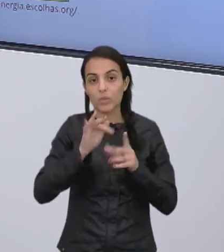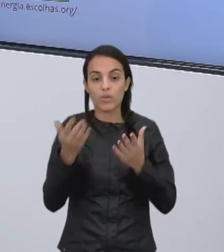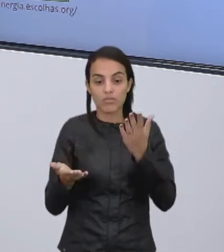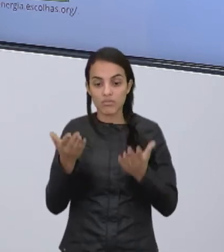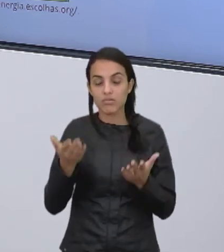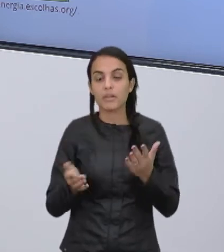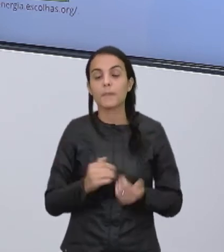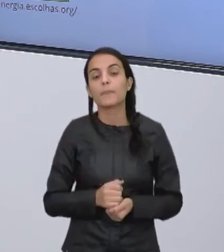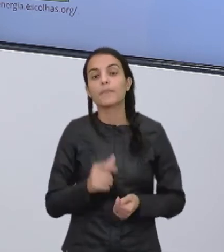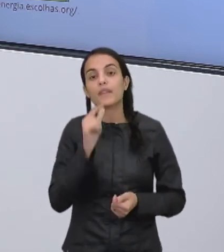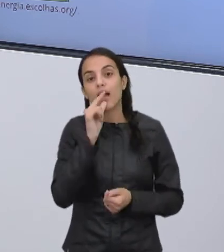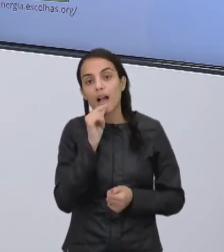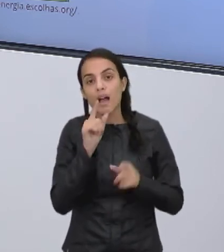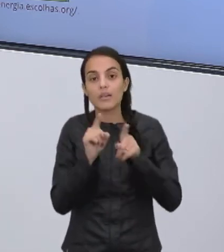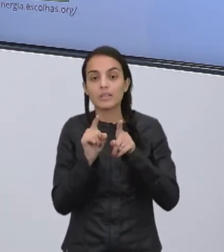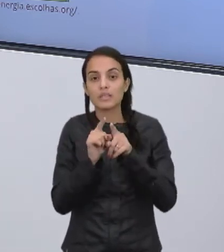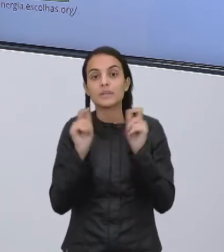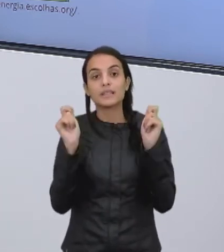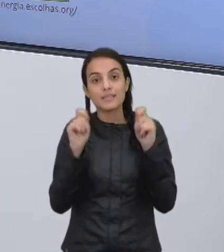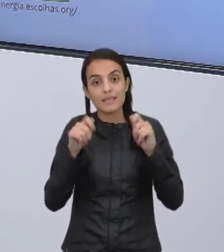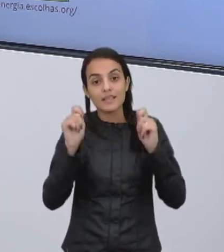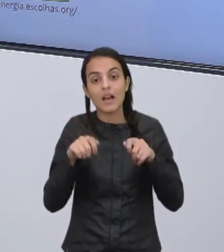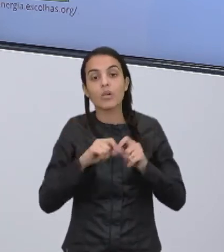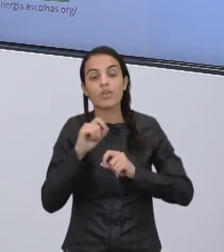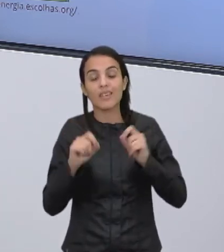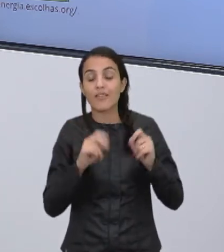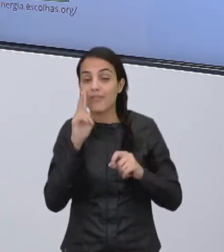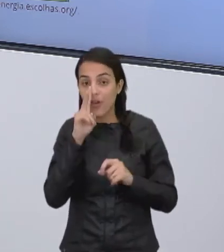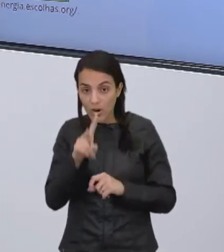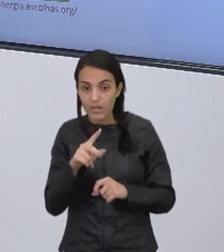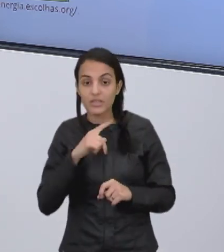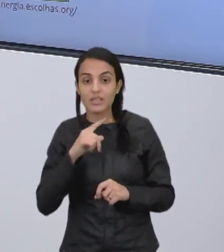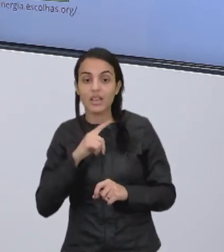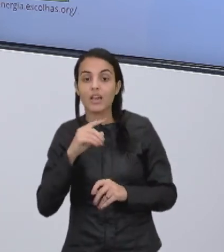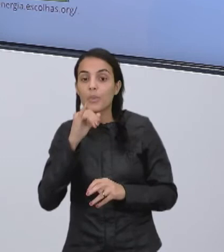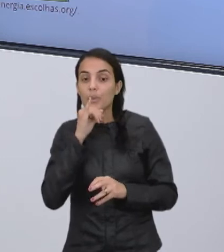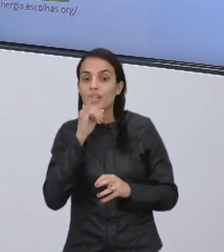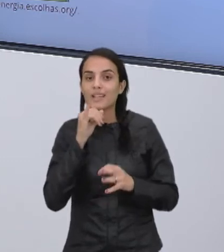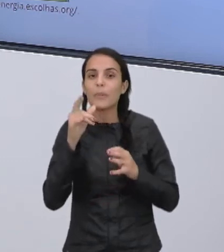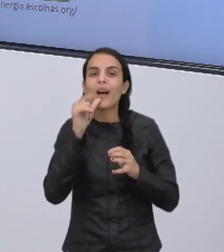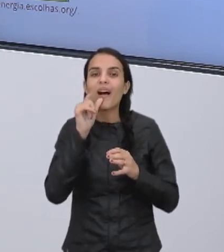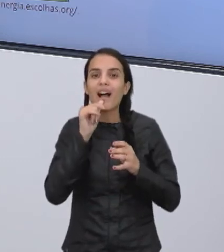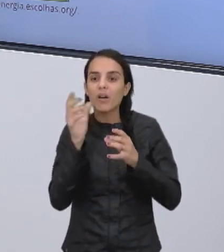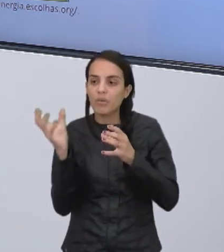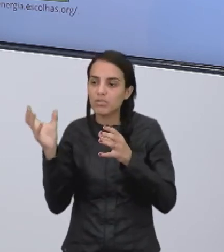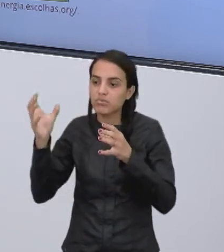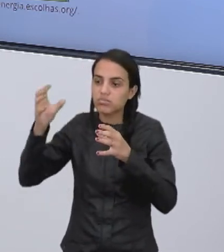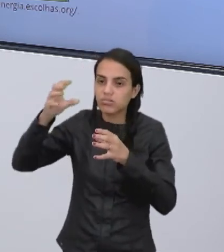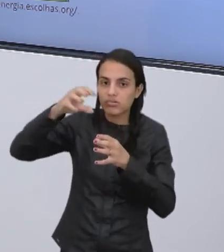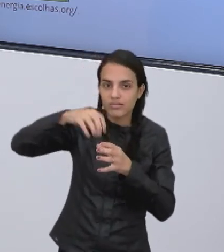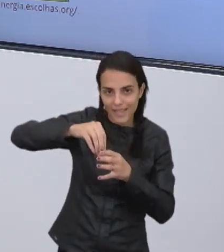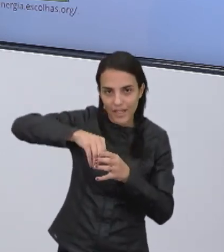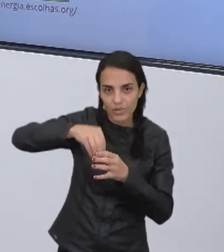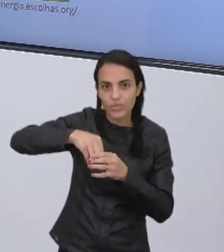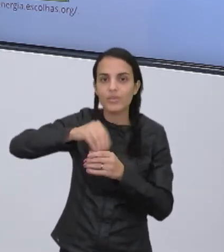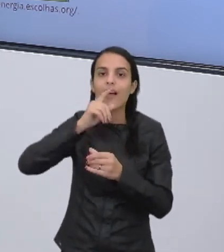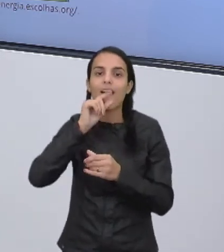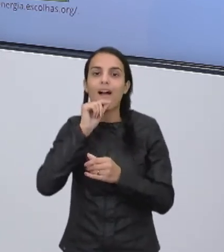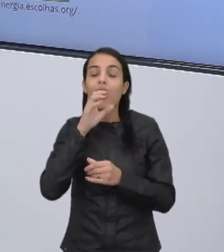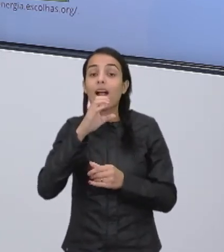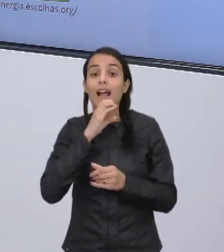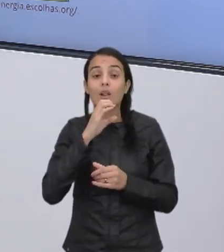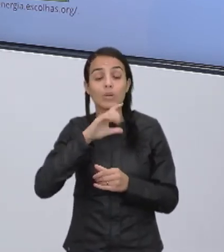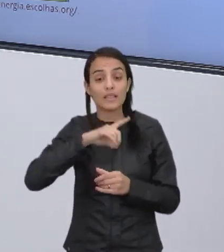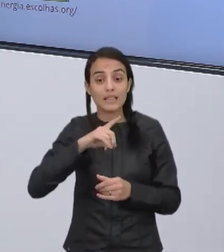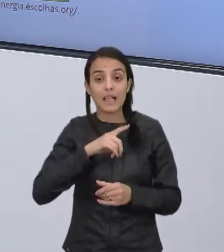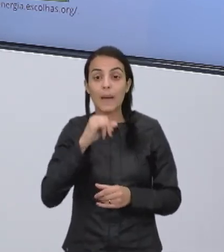a água também tem uma capacitância grande, né? Ela armazena bastante calor. Então, o que faz? Quando ela recebe